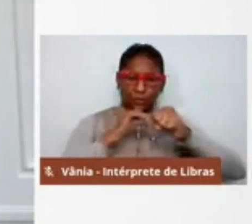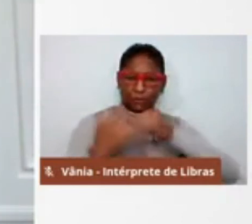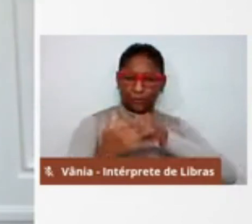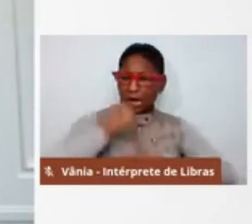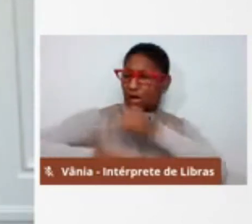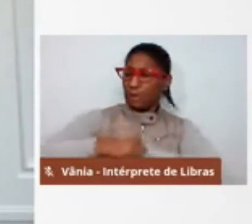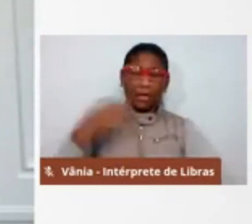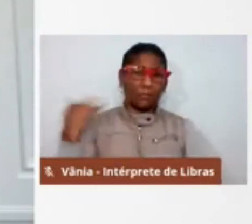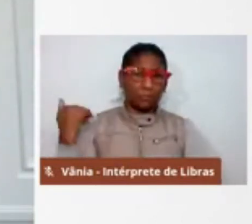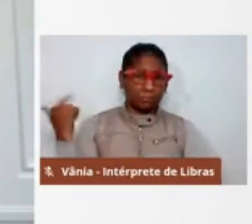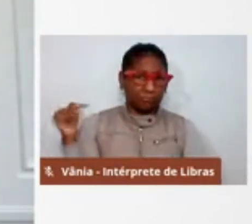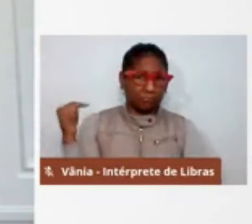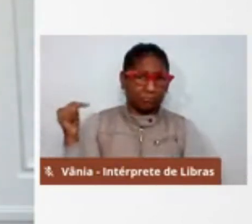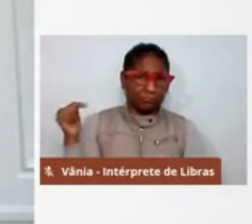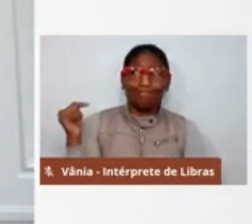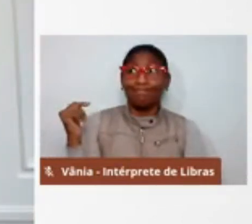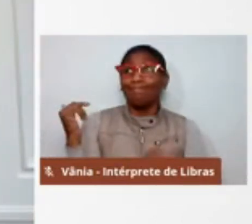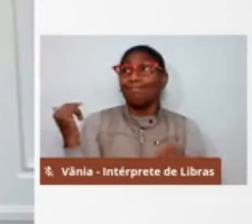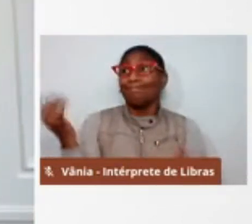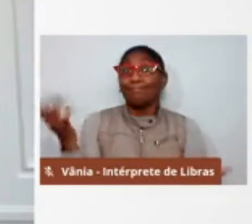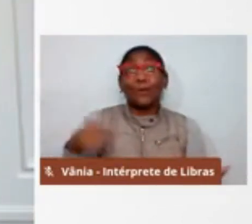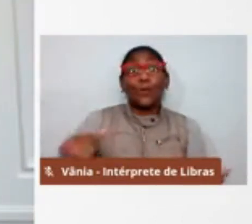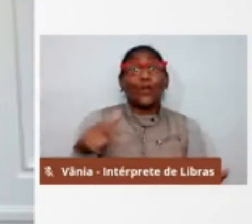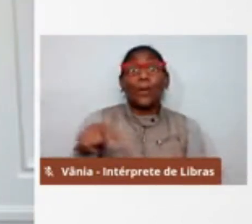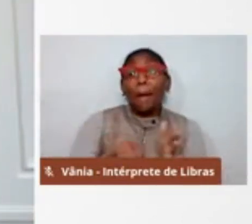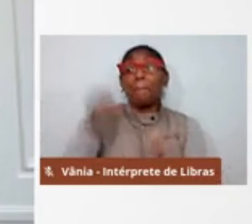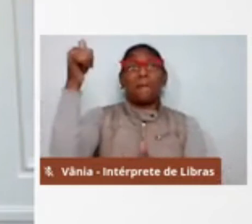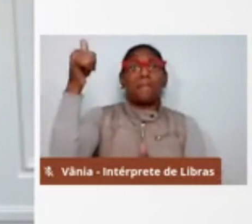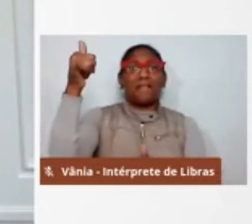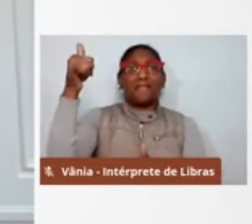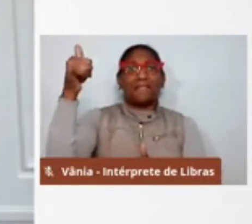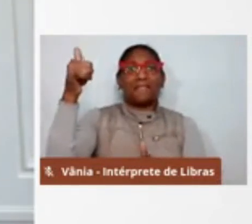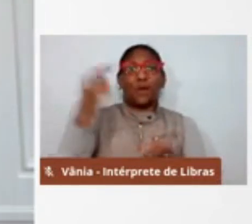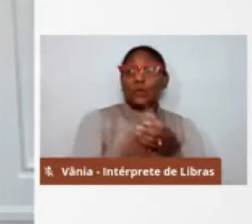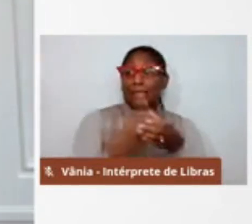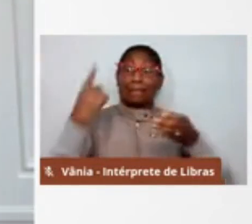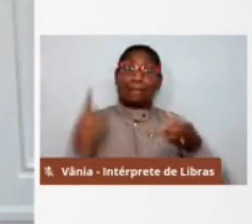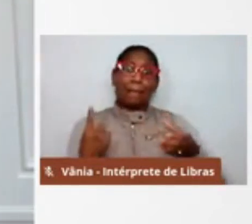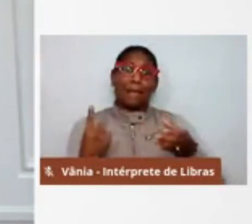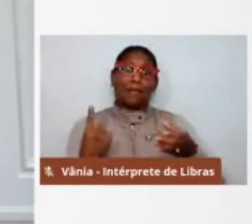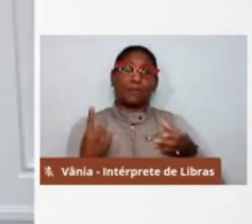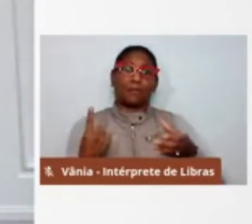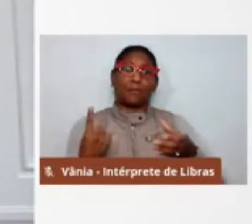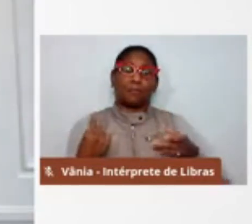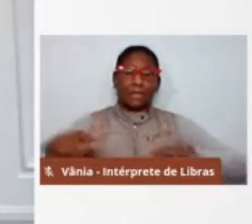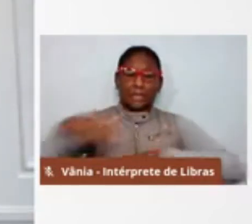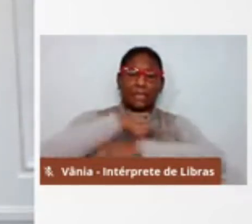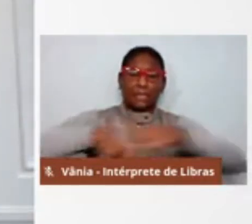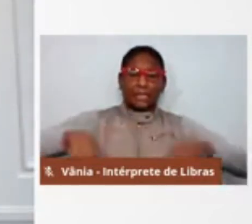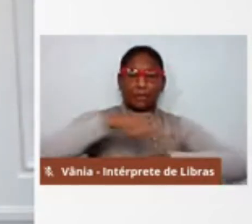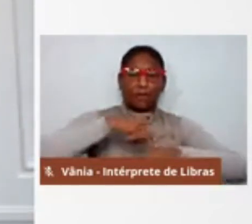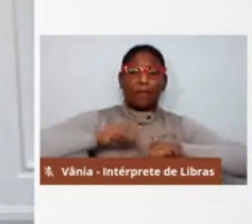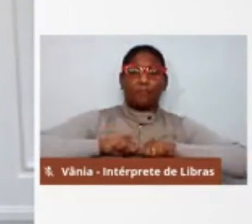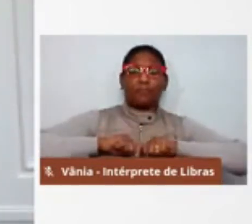passado, para nós dizermos se o distanciamento fez circular menos o Covid do que no